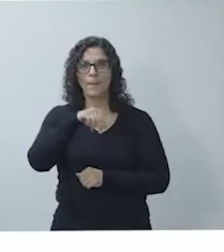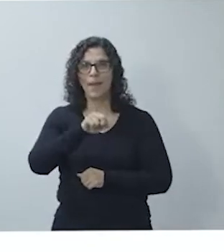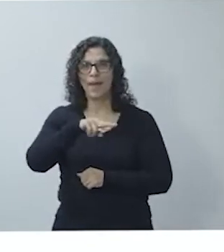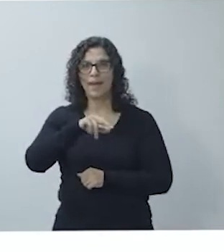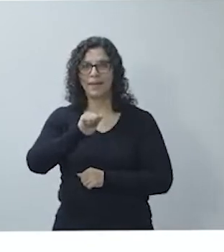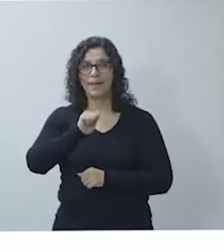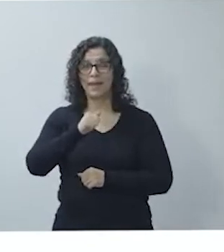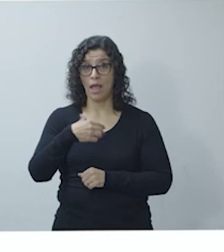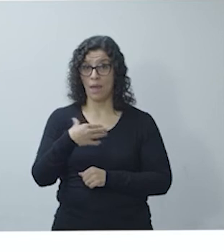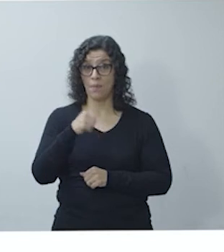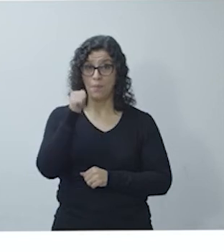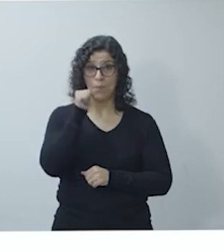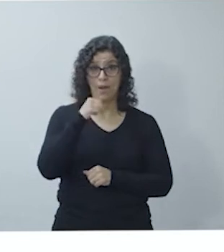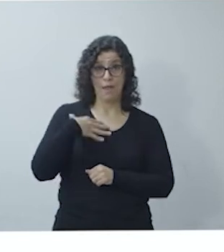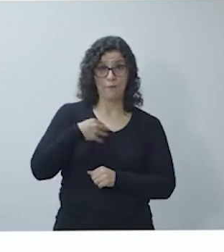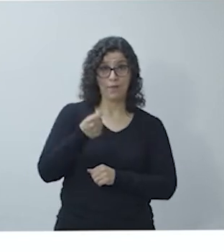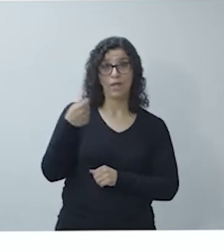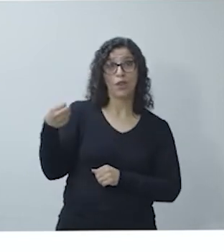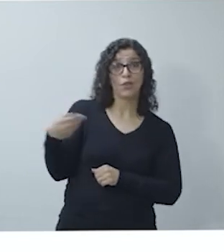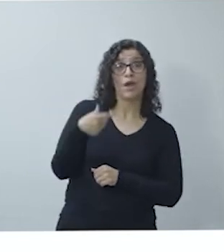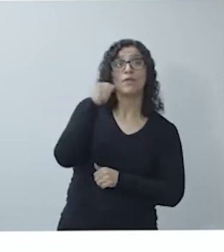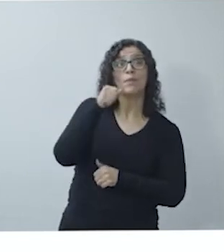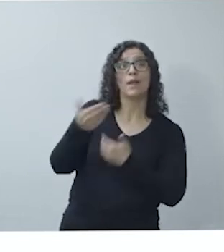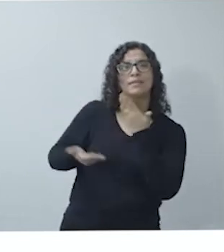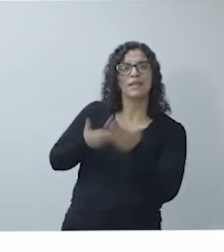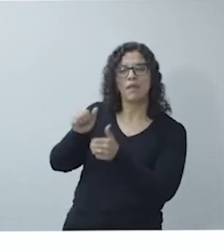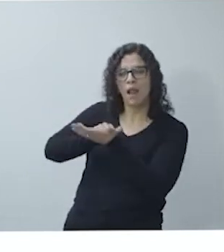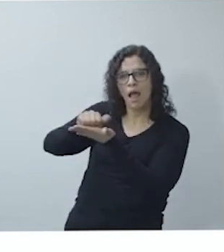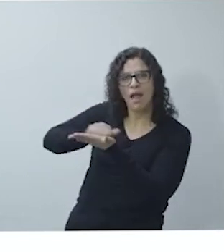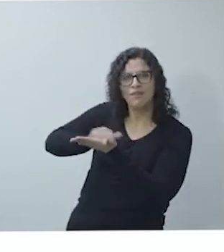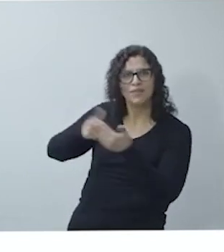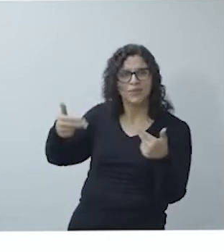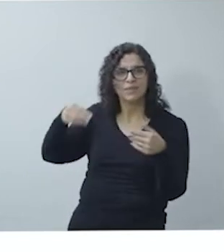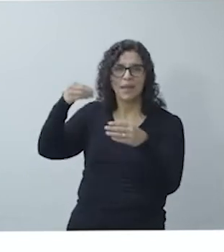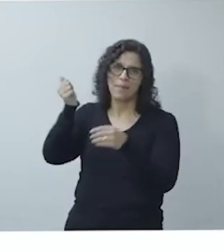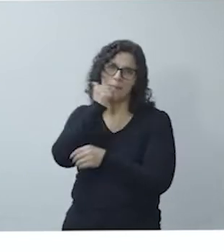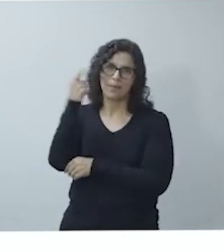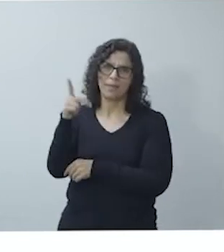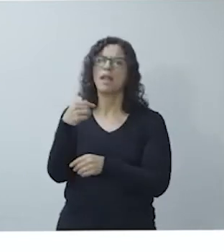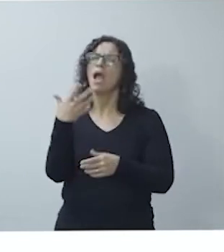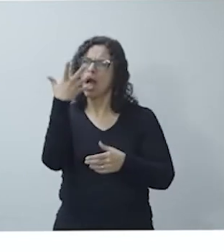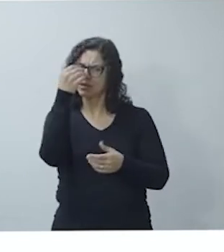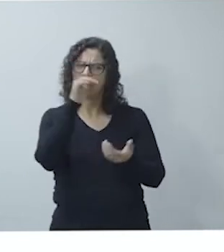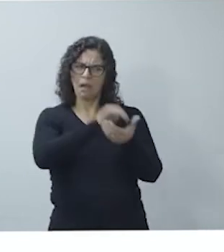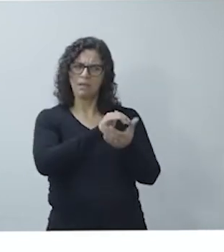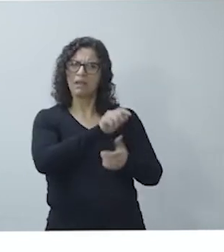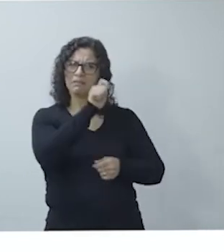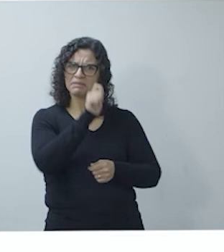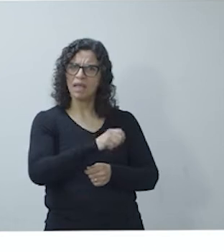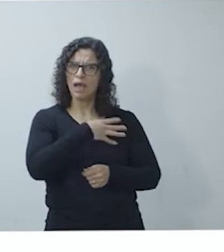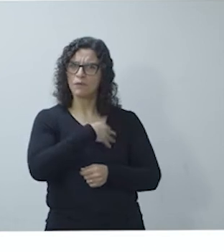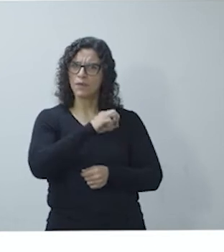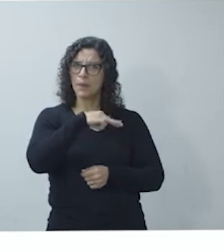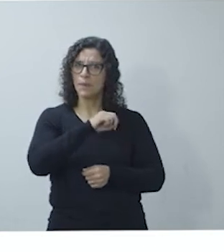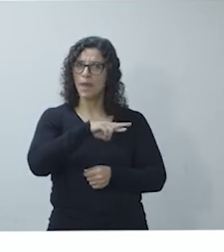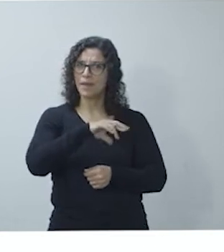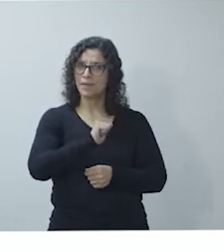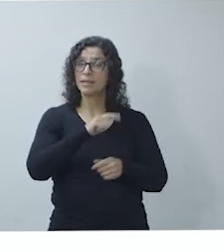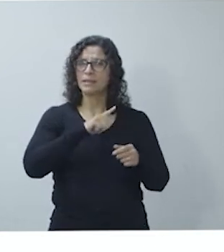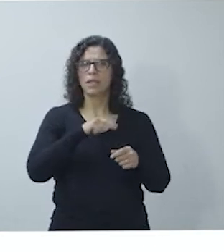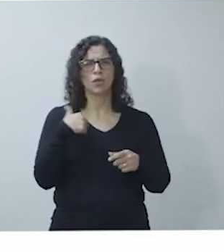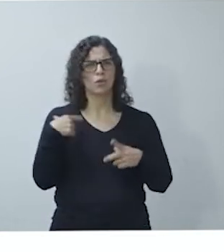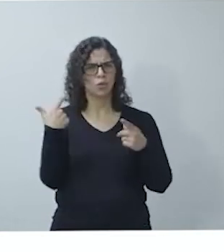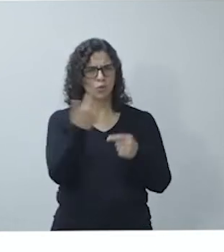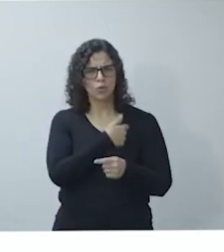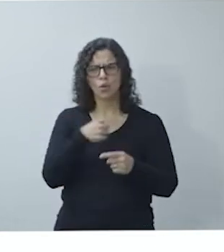Antônia, filha da nova lavadeira de sua mãe. Antenor achava perfeitamente justo casar com a Maria Antônia. Todos viram